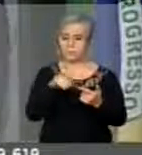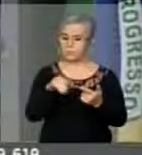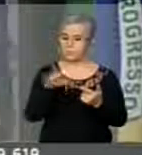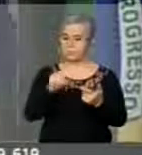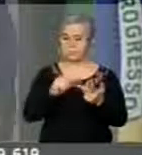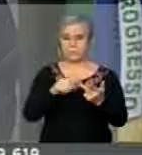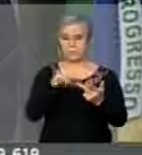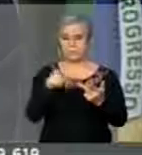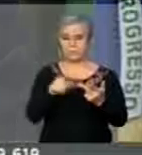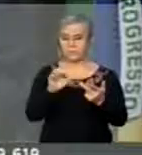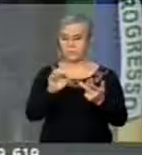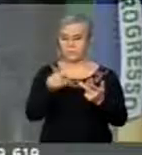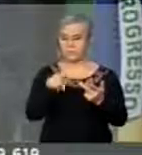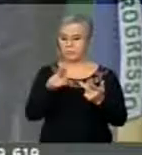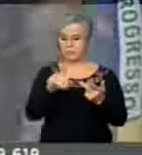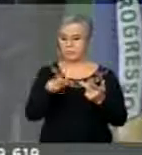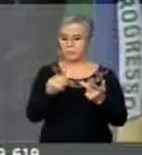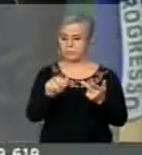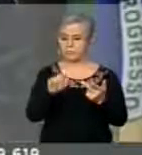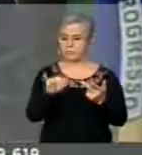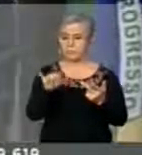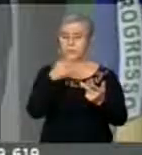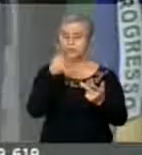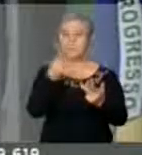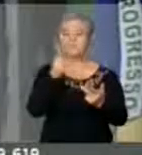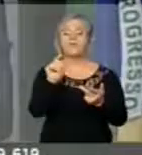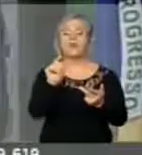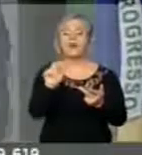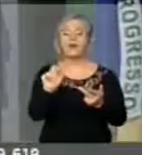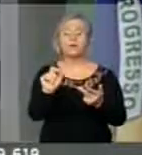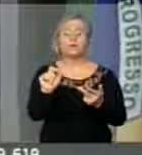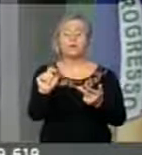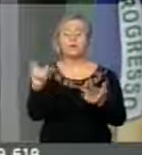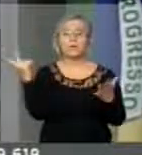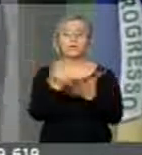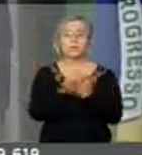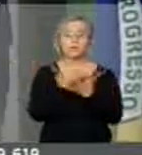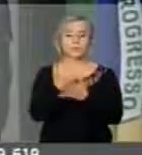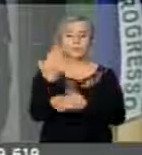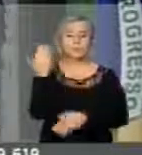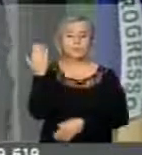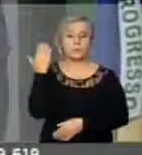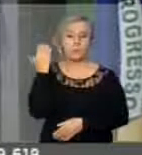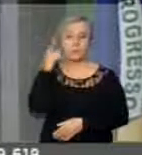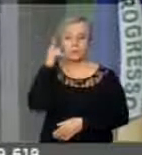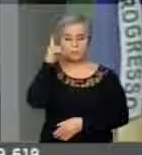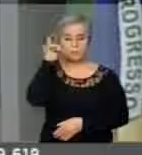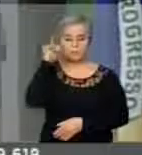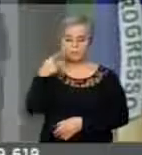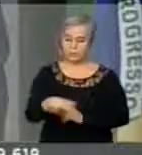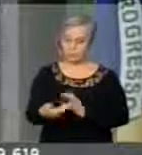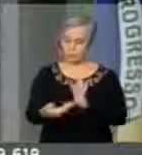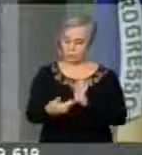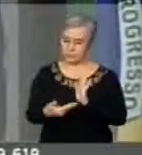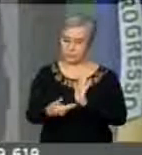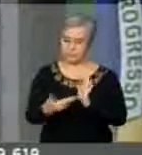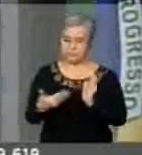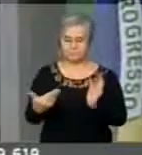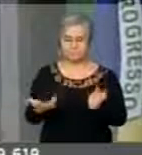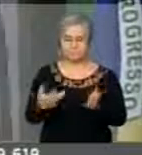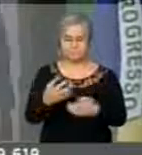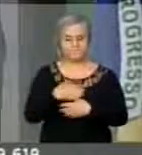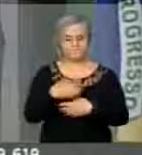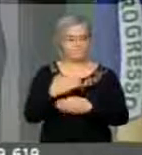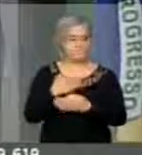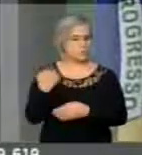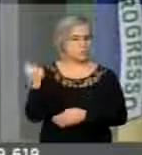Guimarães, o Silvio Costa, o que vão falar sobre aquela cena patética que houve aqui nessa casa. Realmente envergonhou a